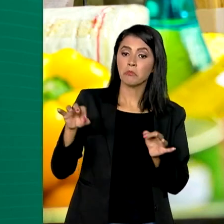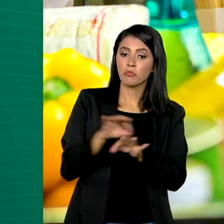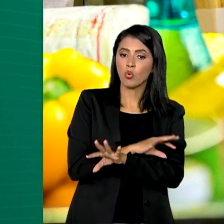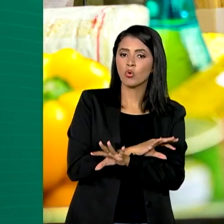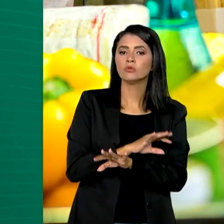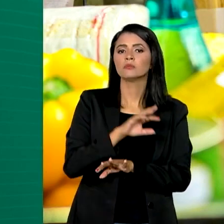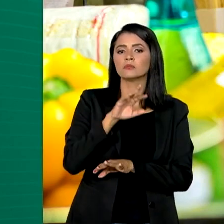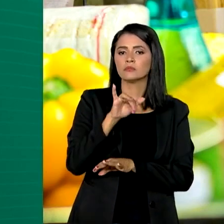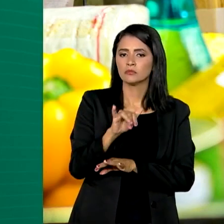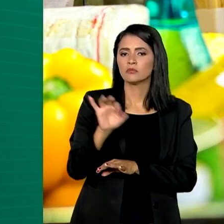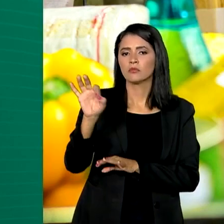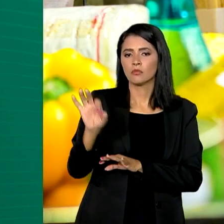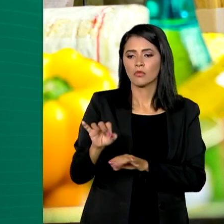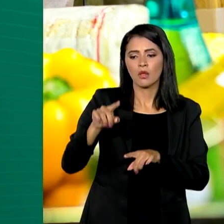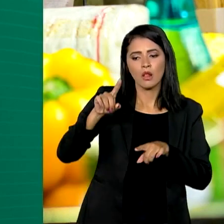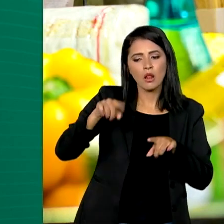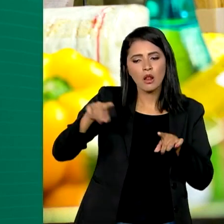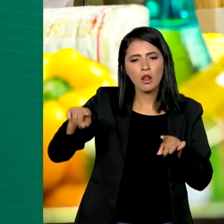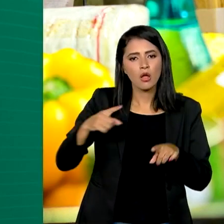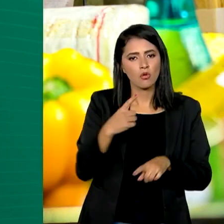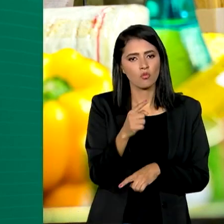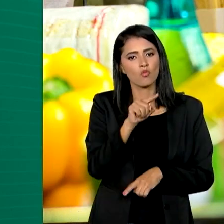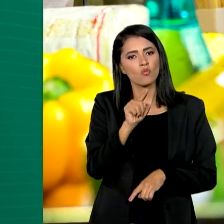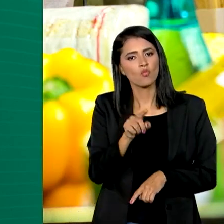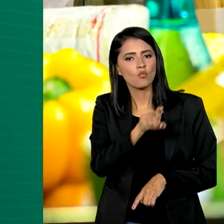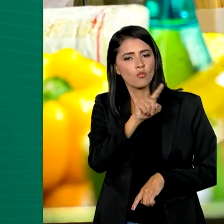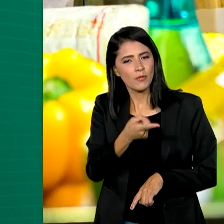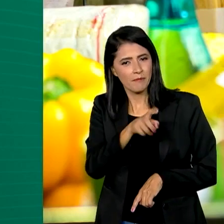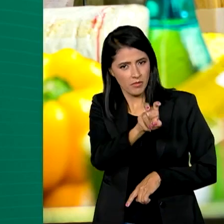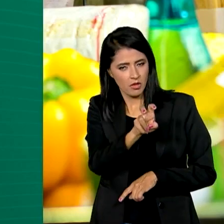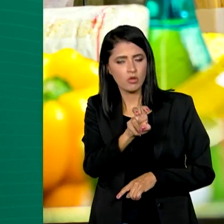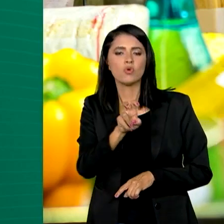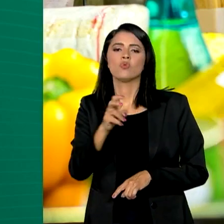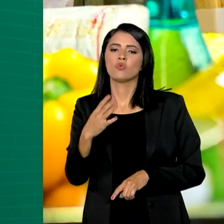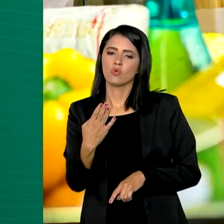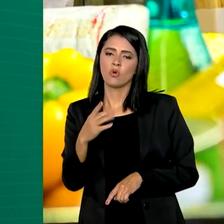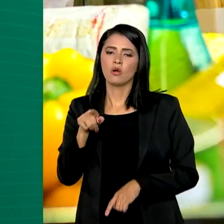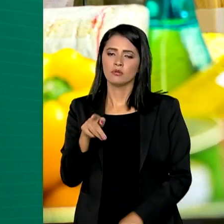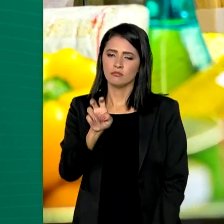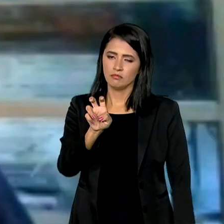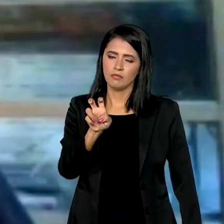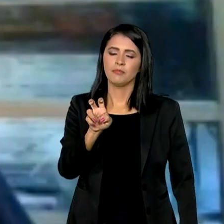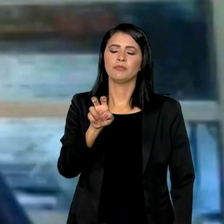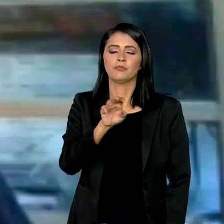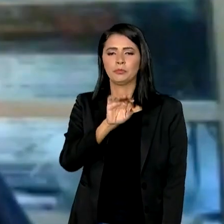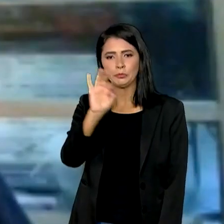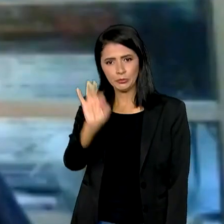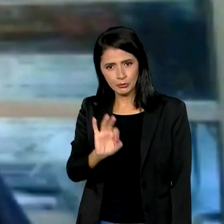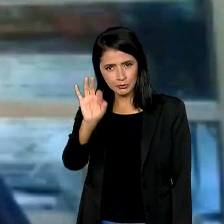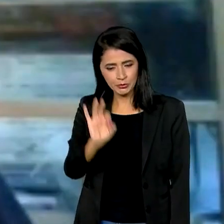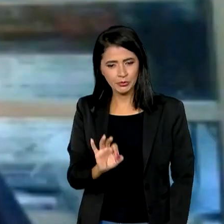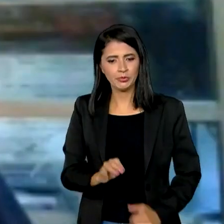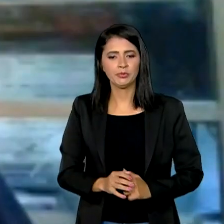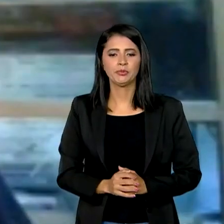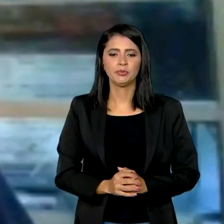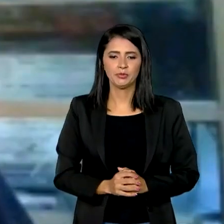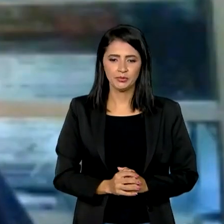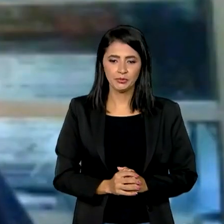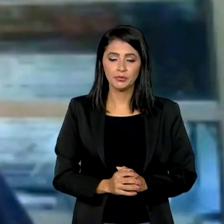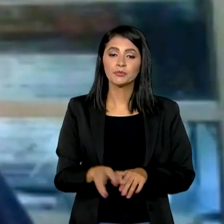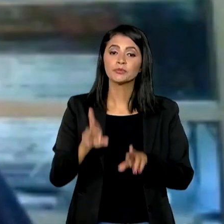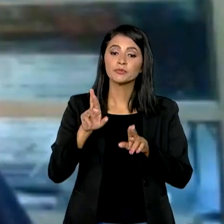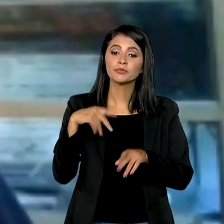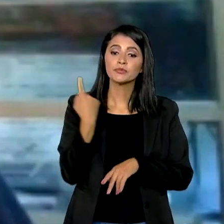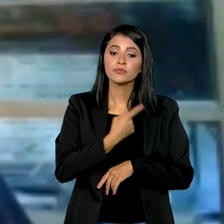cumprida se o índice oscilar entre 1,5% e 4,5%. A expectativa é que a gente